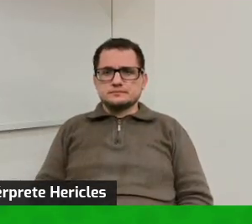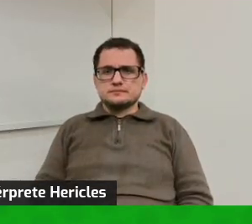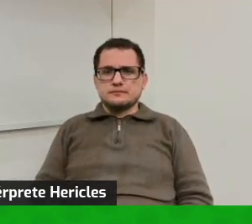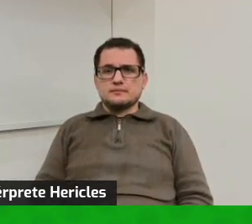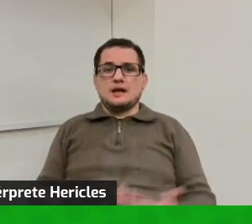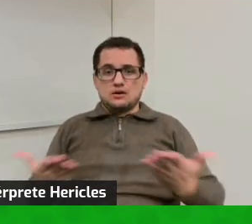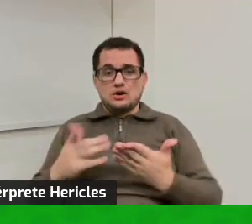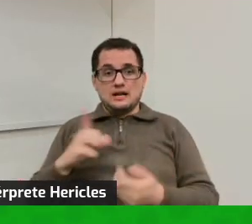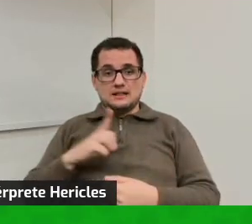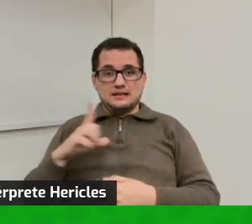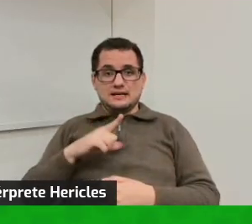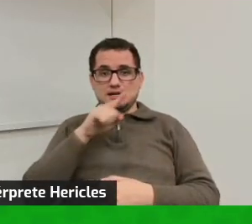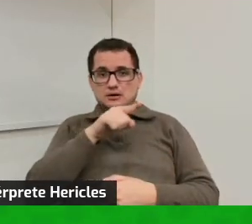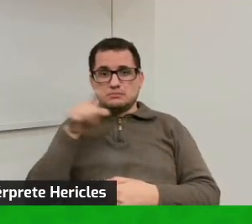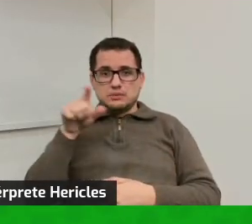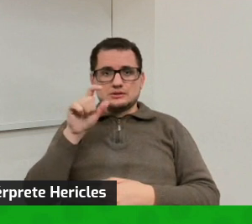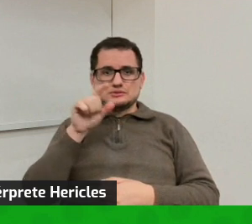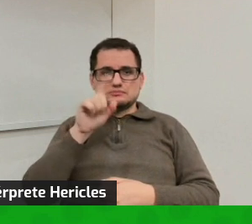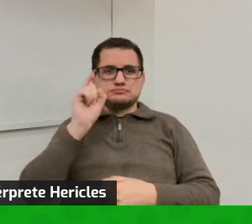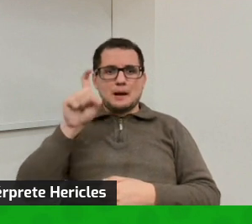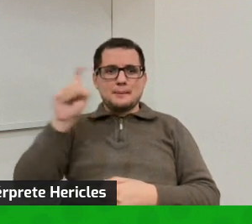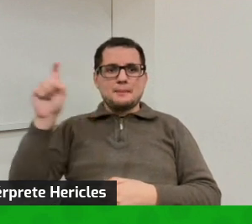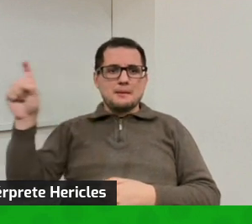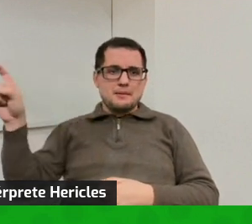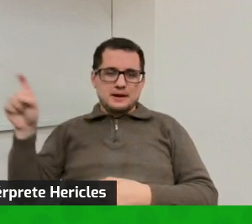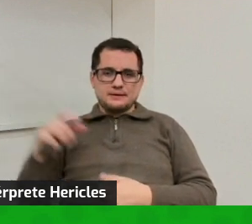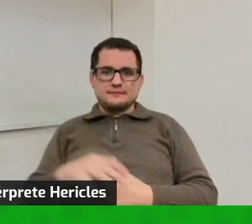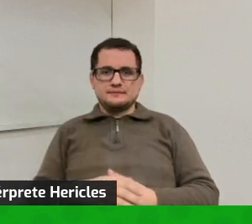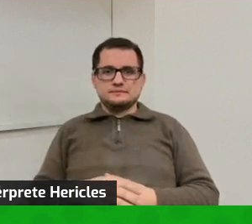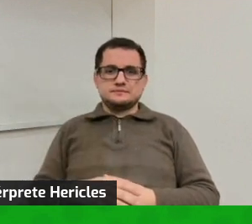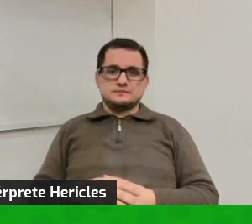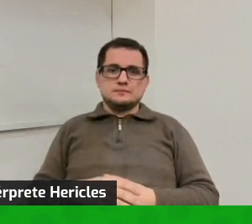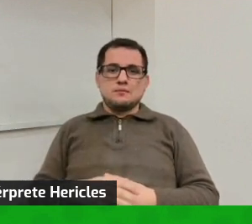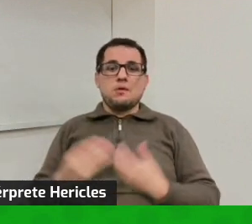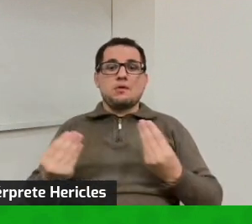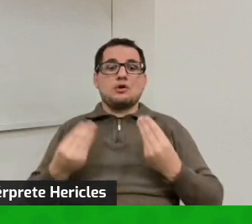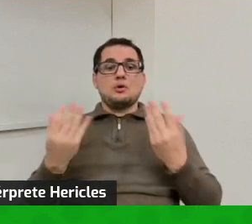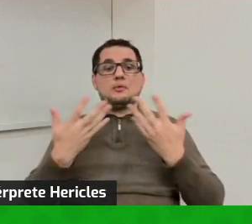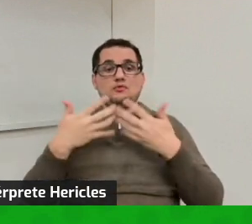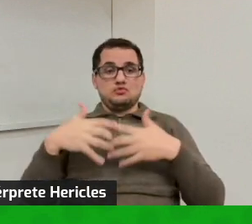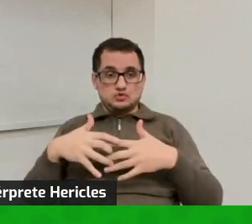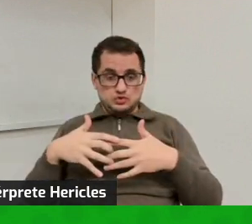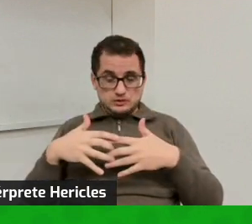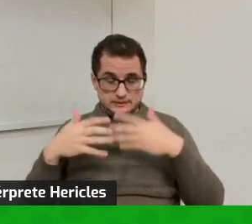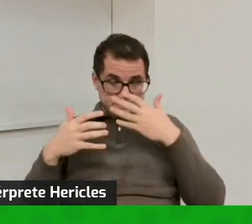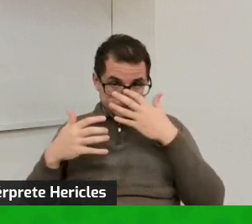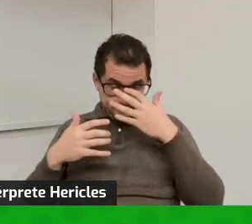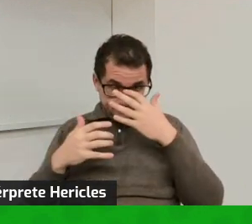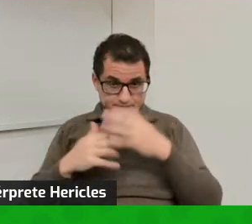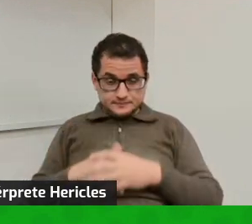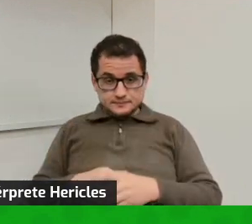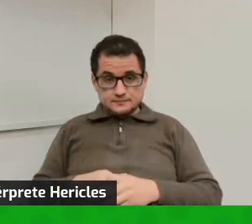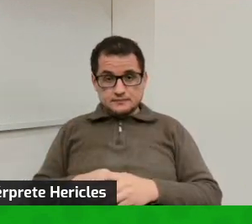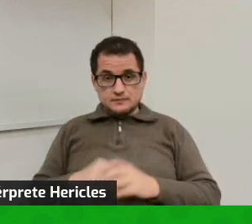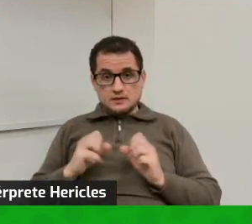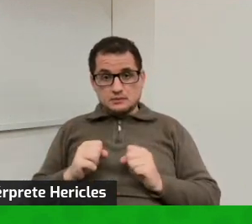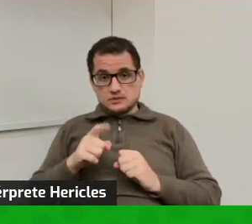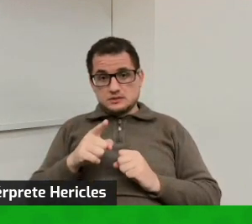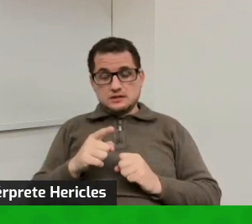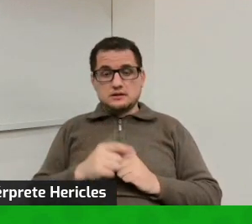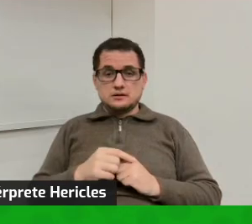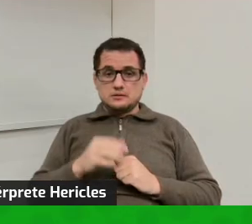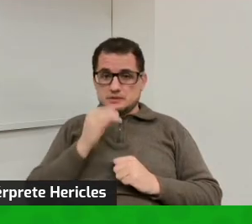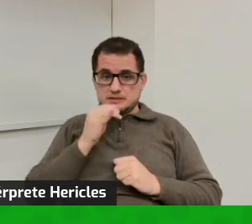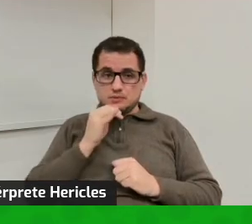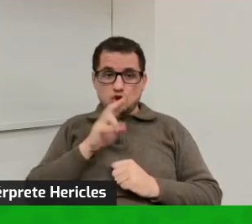opções. Perfeito. Como que funciona agora? Como que a gente pode adicionar? Então, posso vir aqui, prezado, e eu vou colocar o